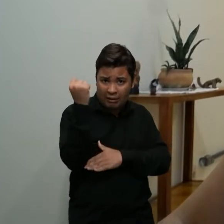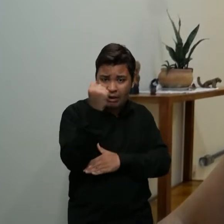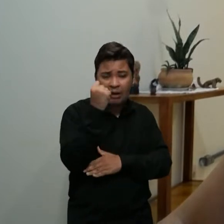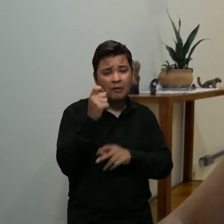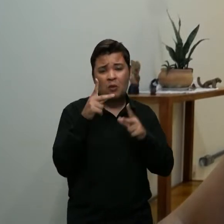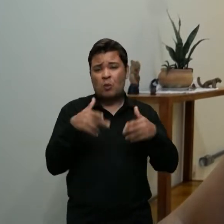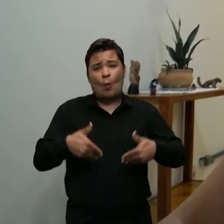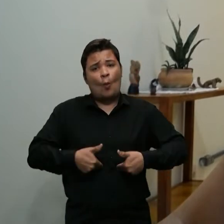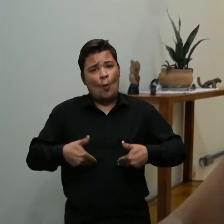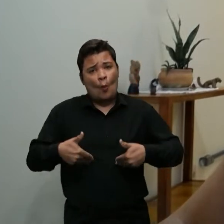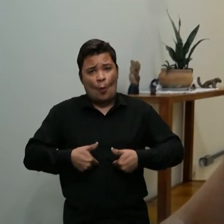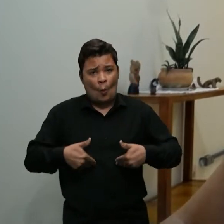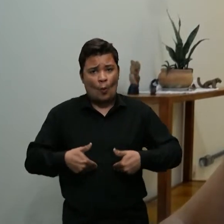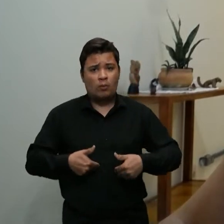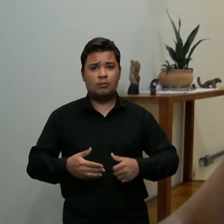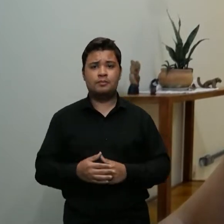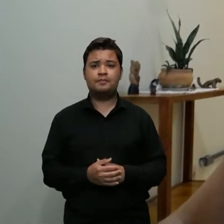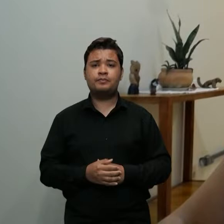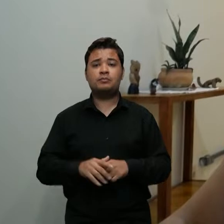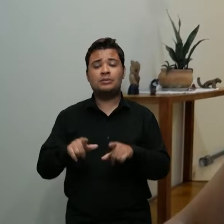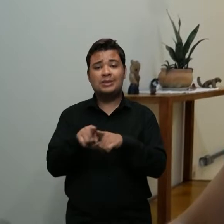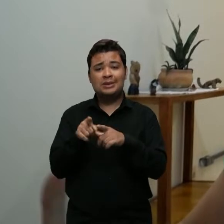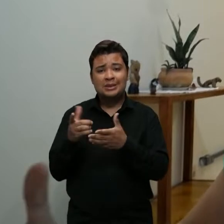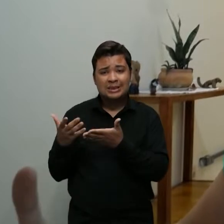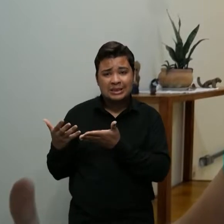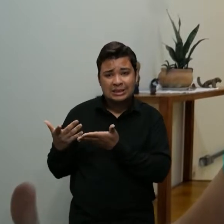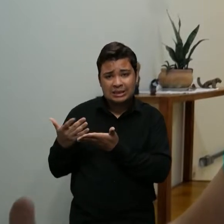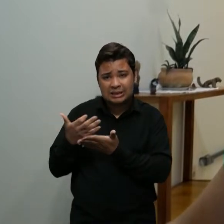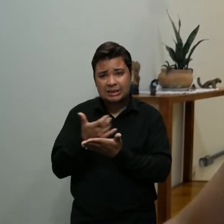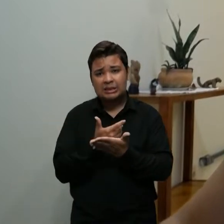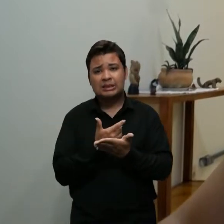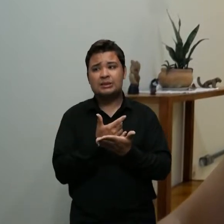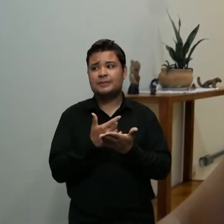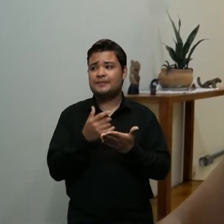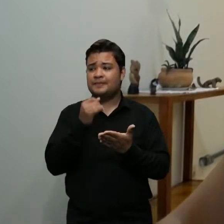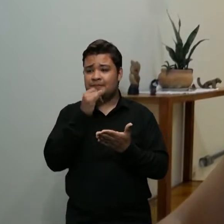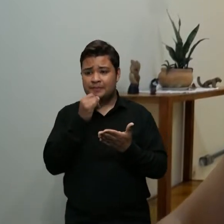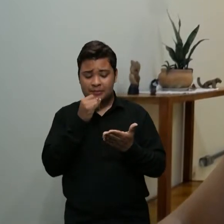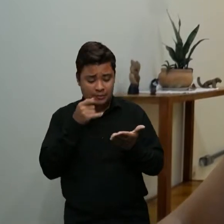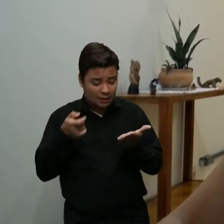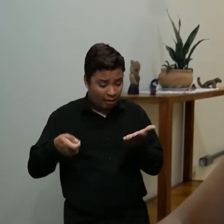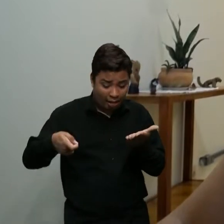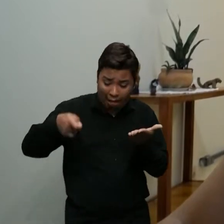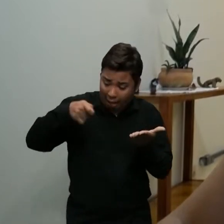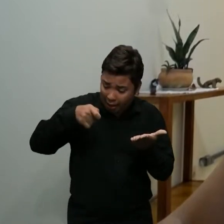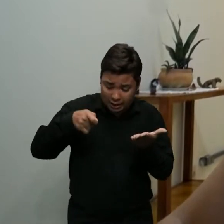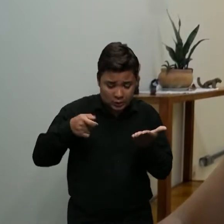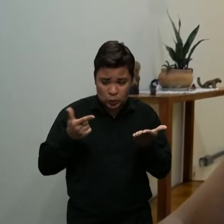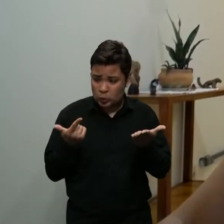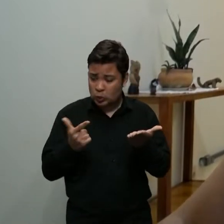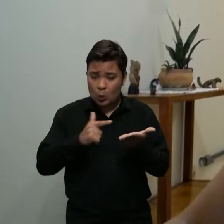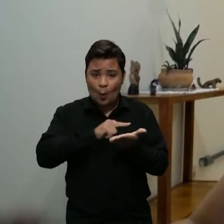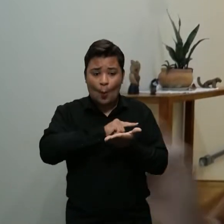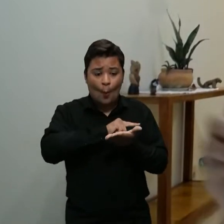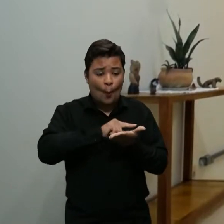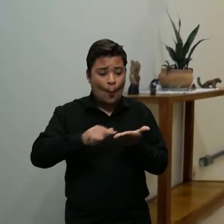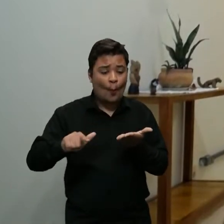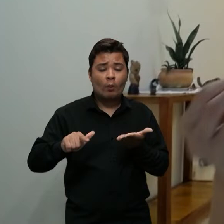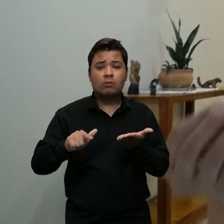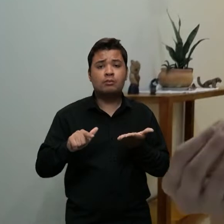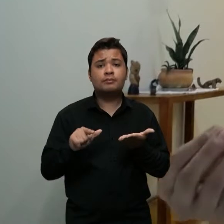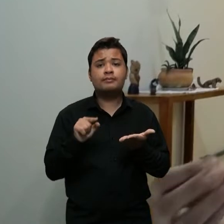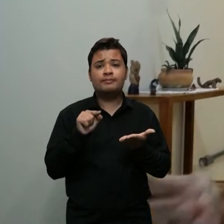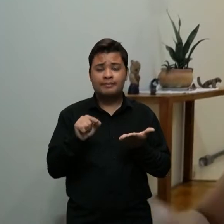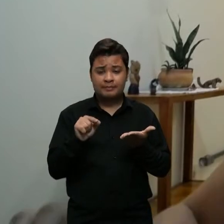gente pode somar para ter dimensão, né, dessa ideia do prato vazio, né, é que a insegurança alimentar moderada,